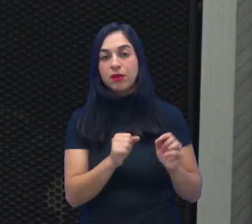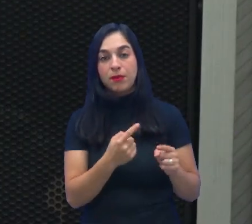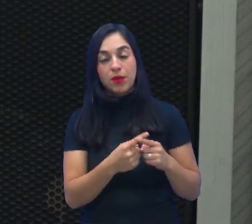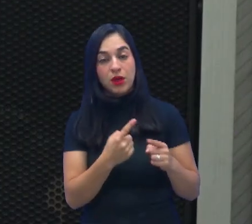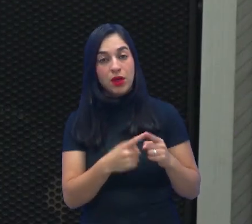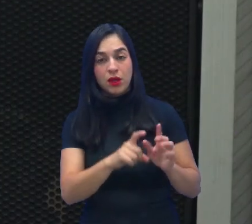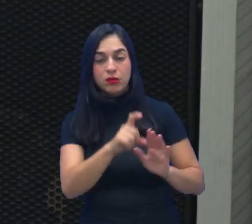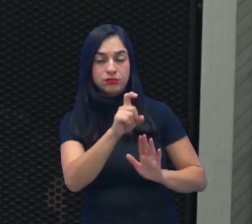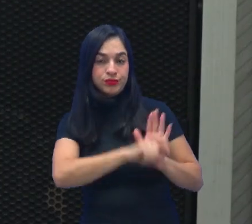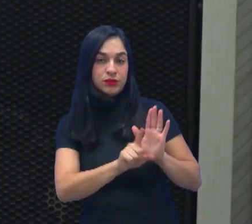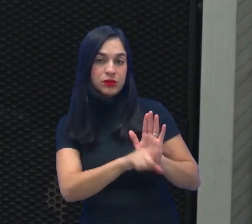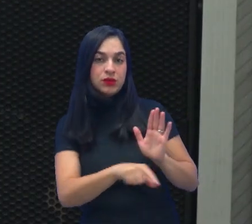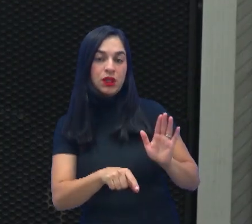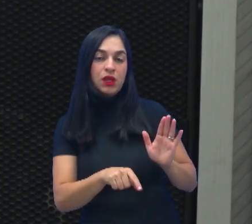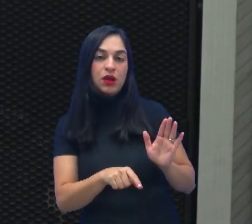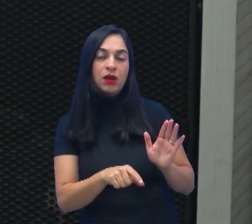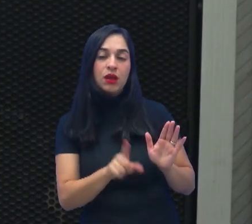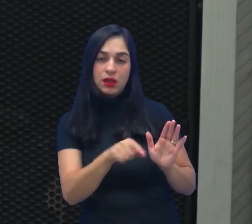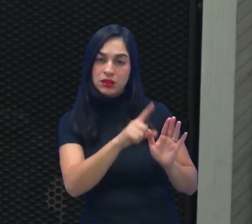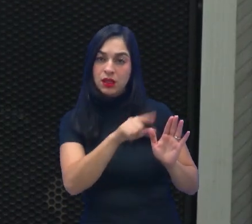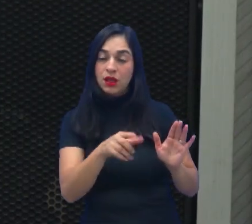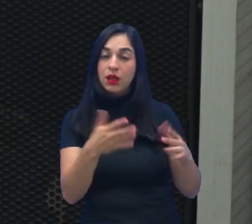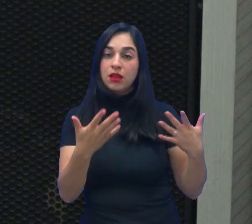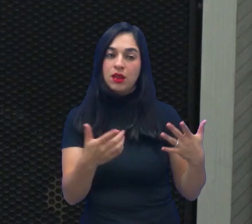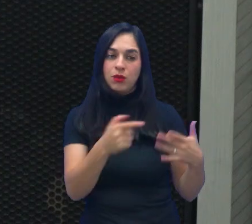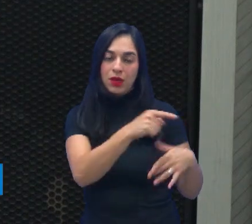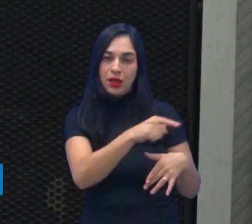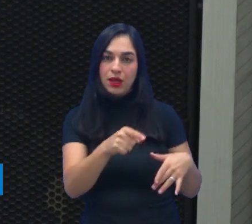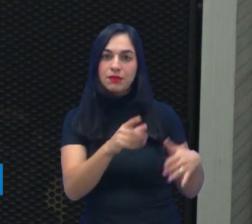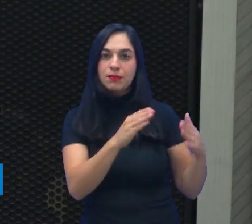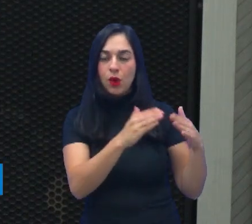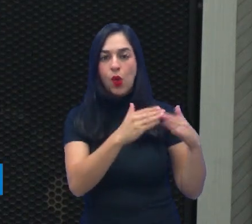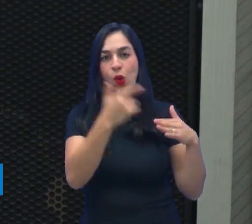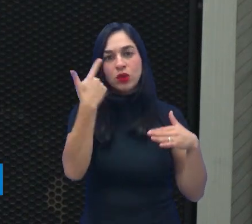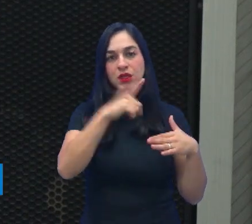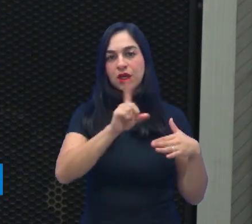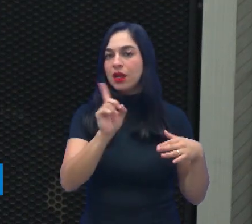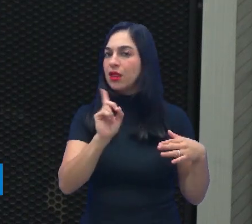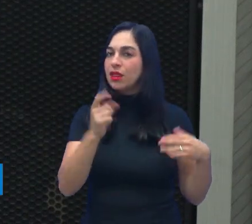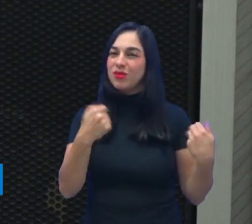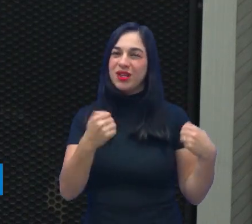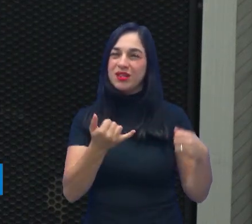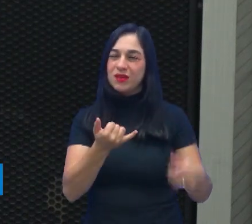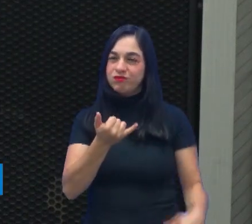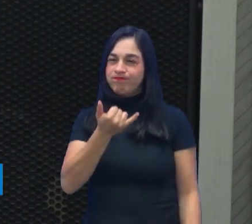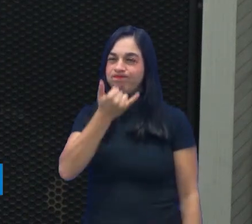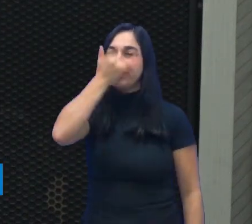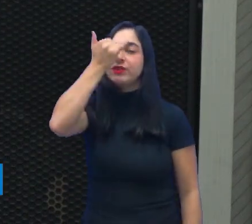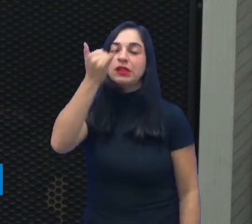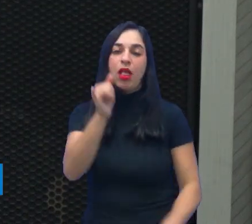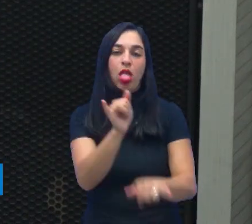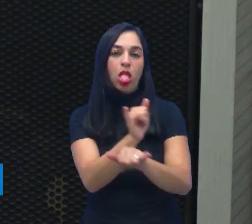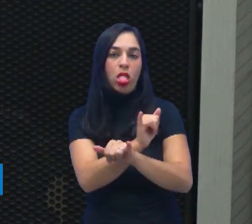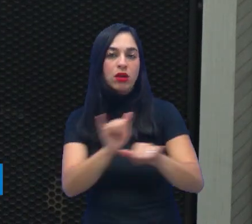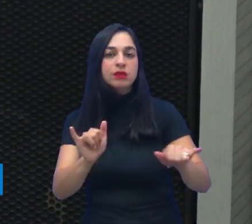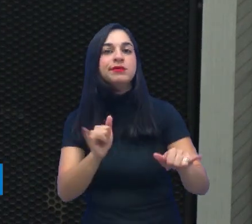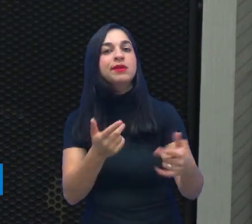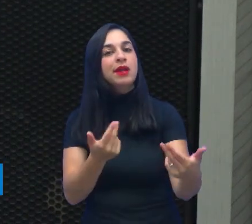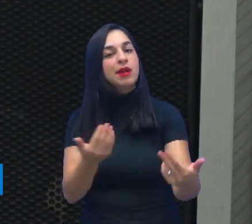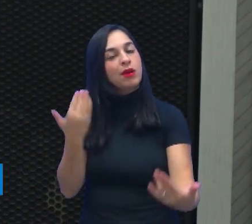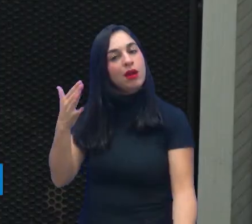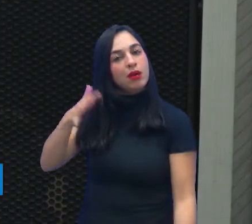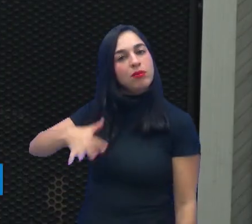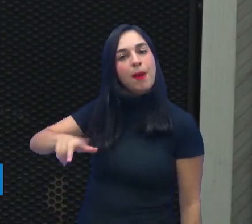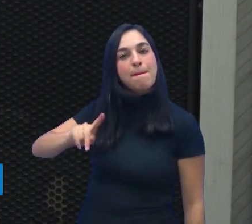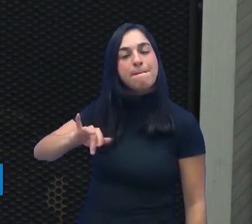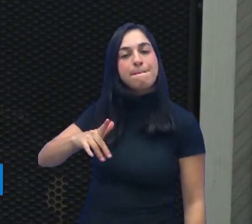gente garante a moradia, e não precisamos ter uma tragédia anunciada, como já foi do Pinheirinho dos